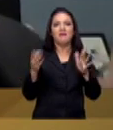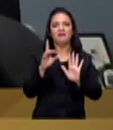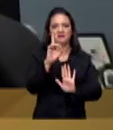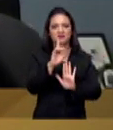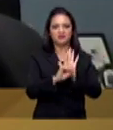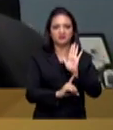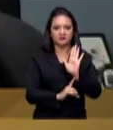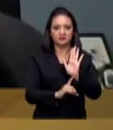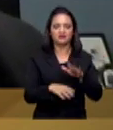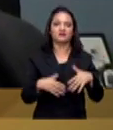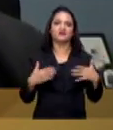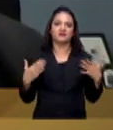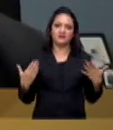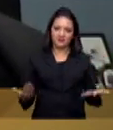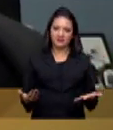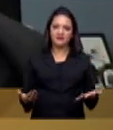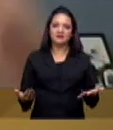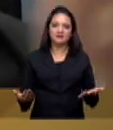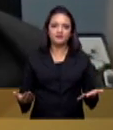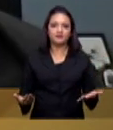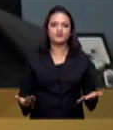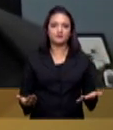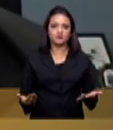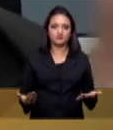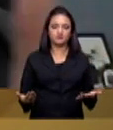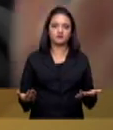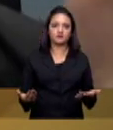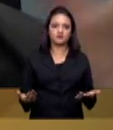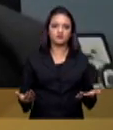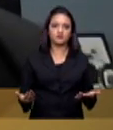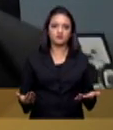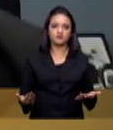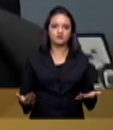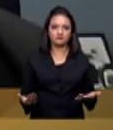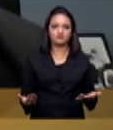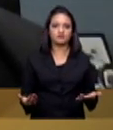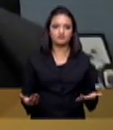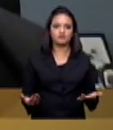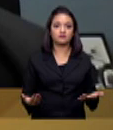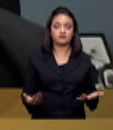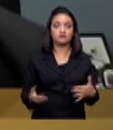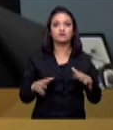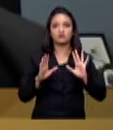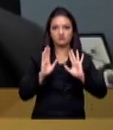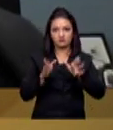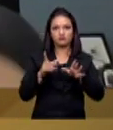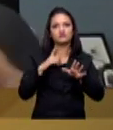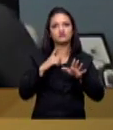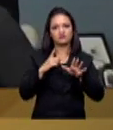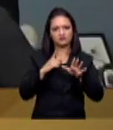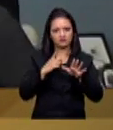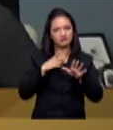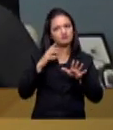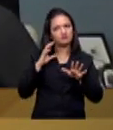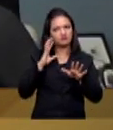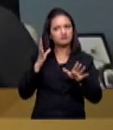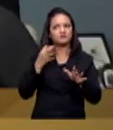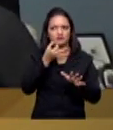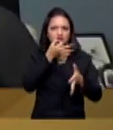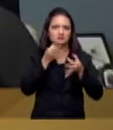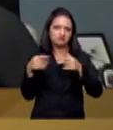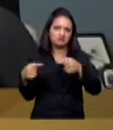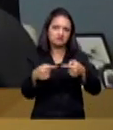direito. Não é? Nesses casos, é mais ou menos pacífico na doutrina que negar a liminar